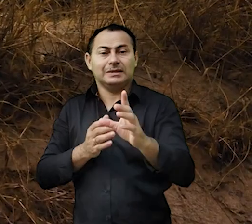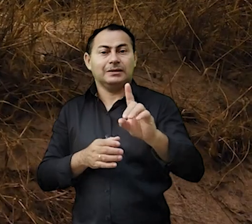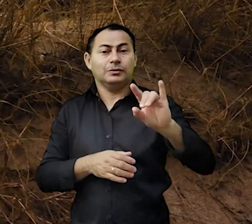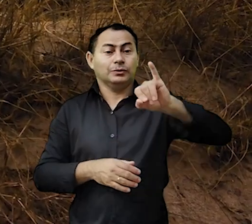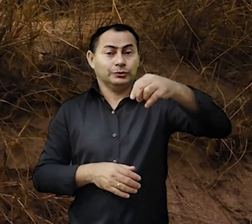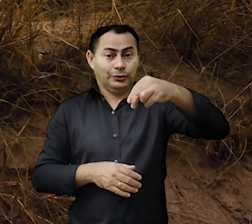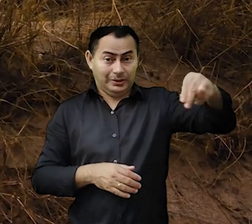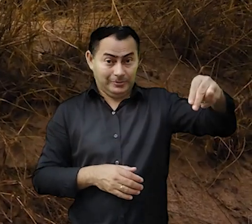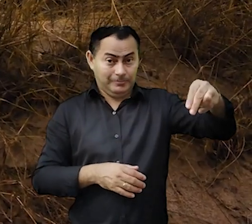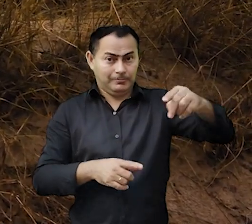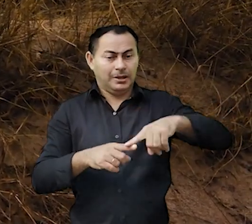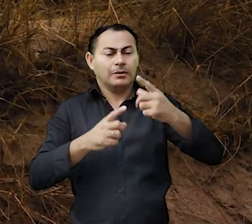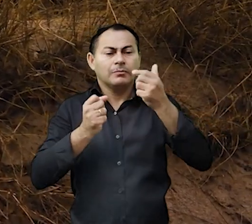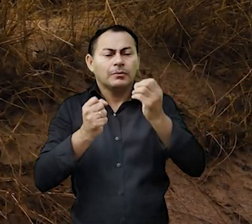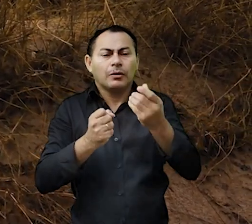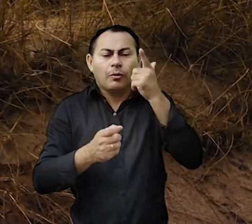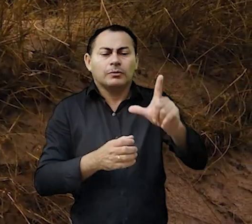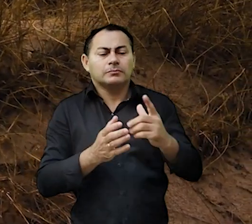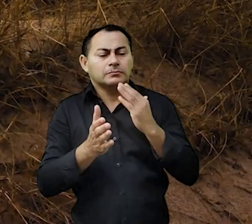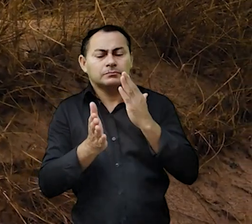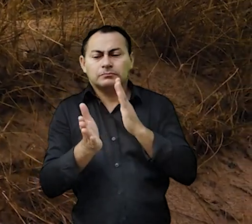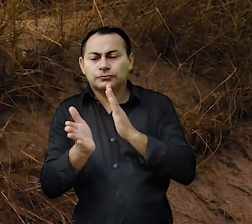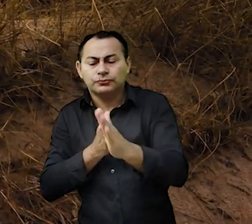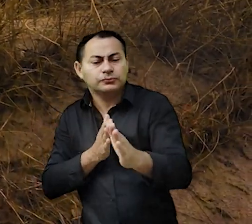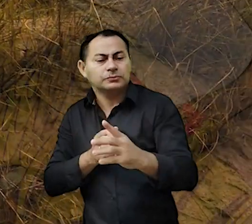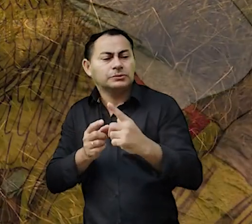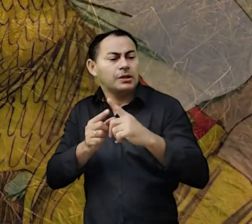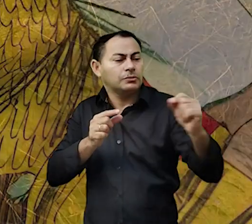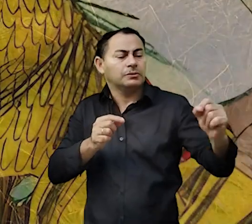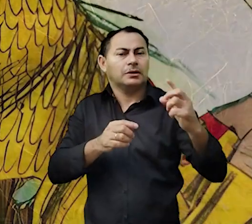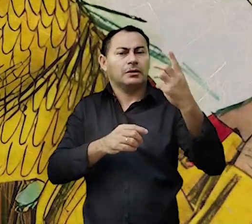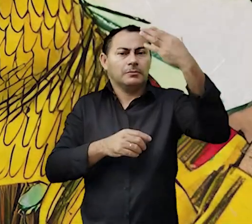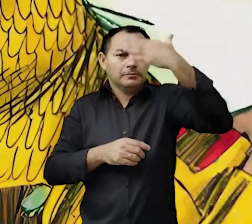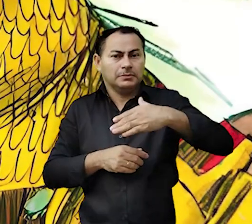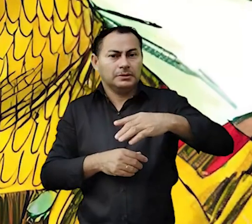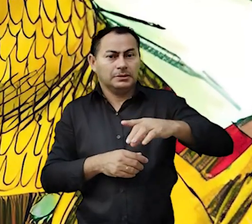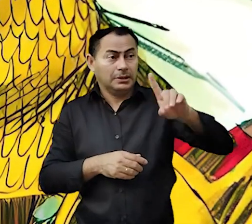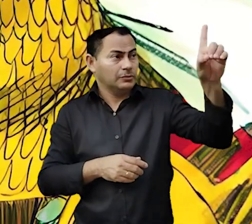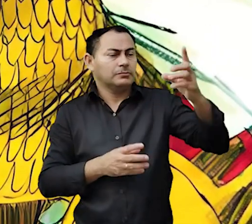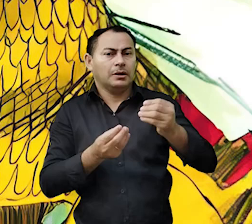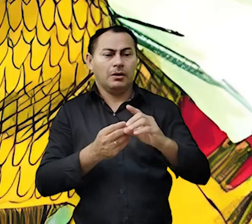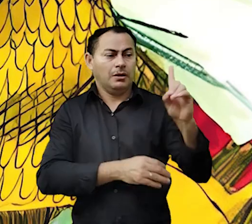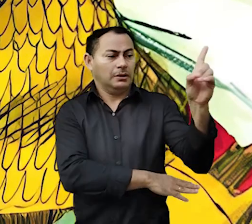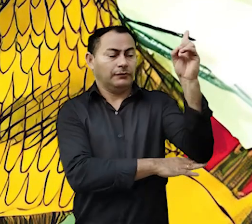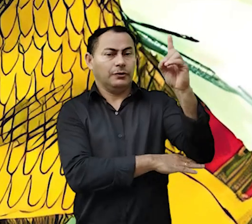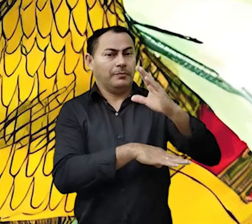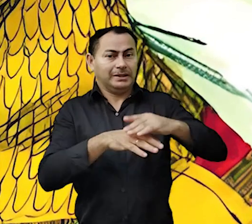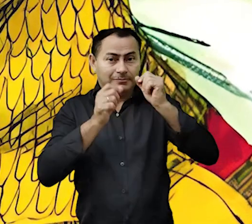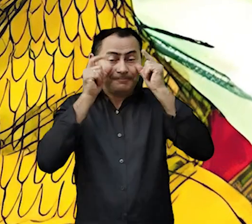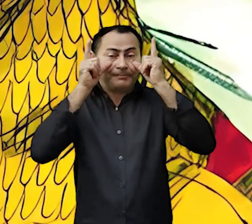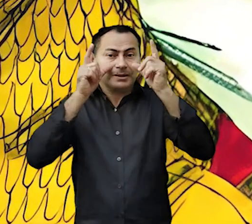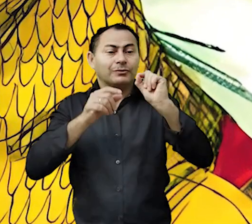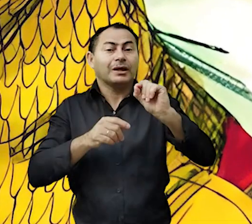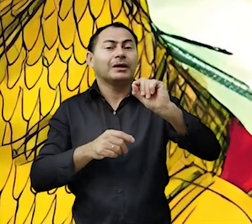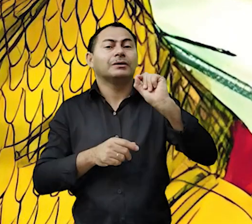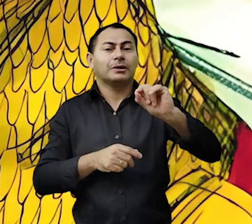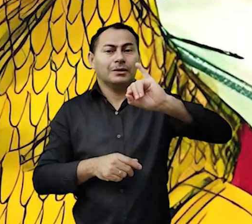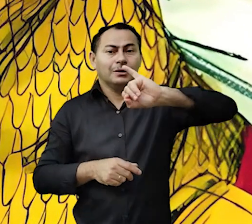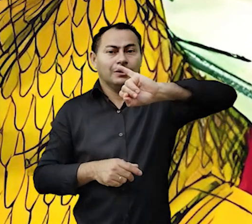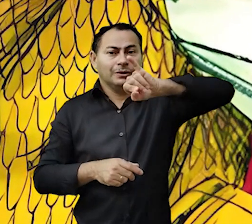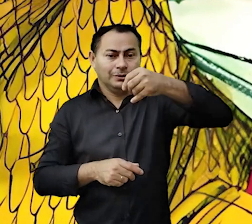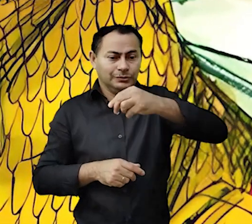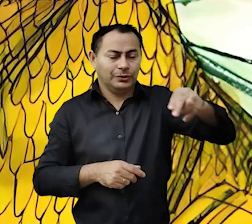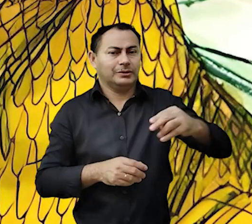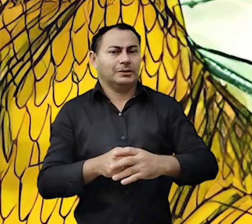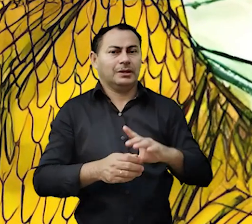Deus. Mas como podemos conseguir fugir da presença de Deus? Davi foi mais esperto que Jonas, porque Davi sabia que